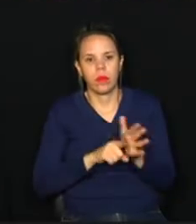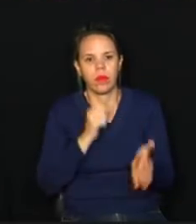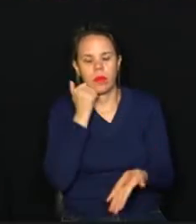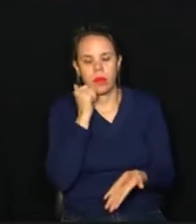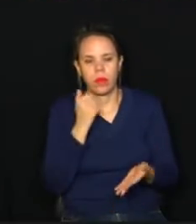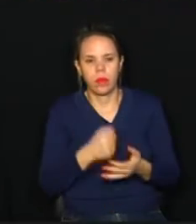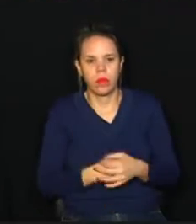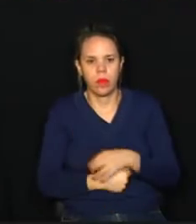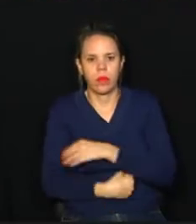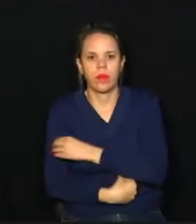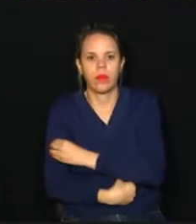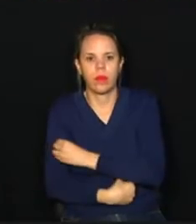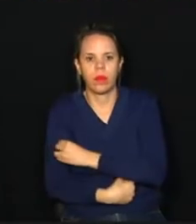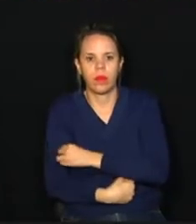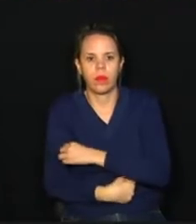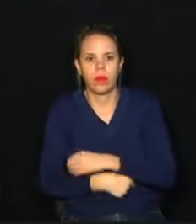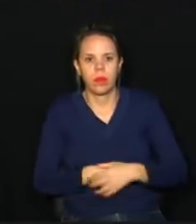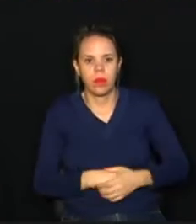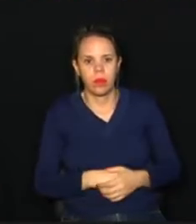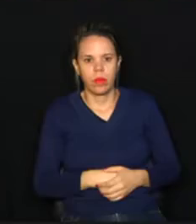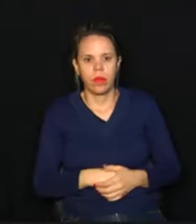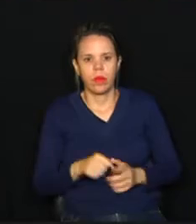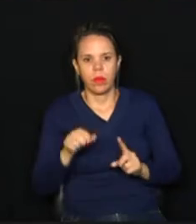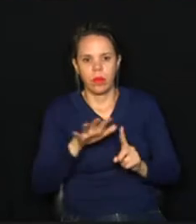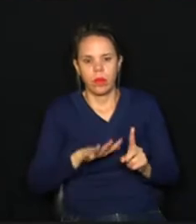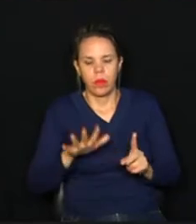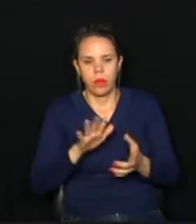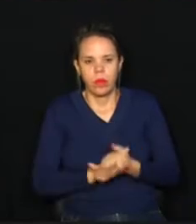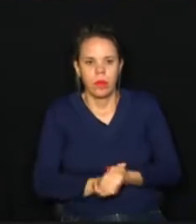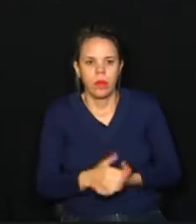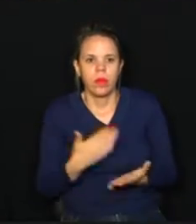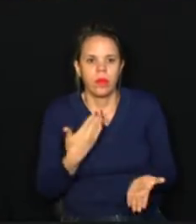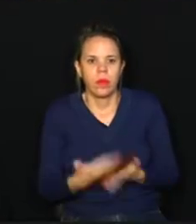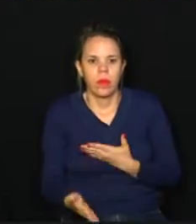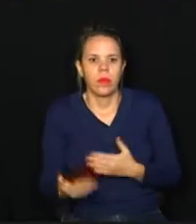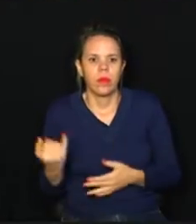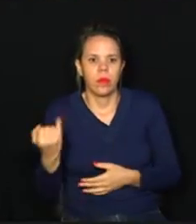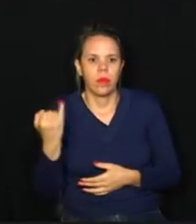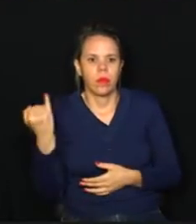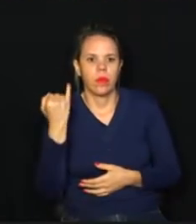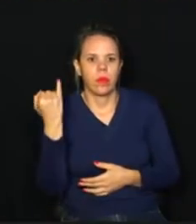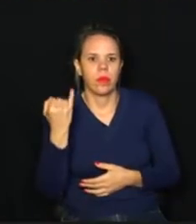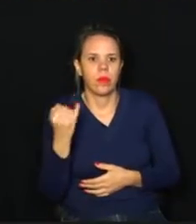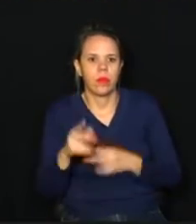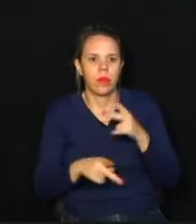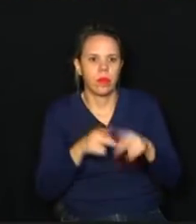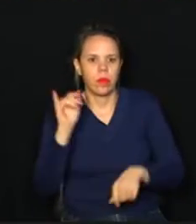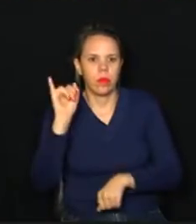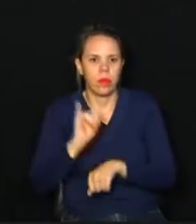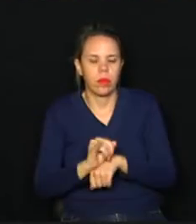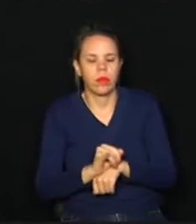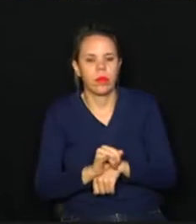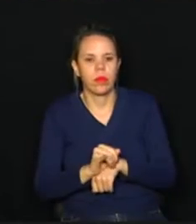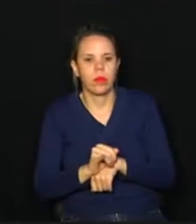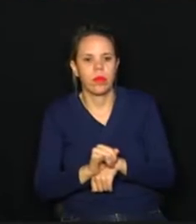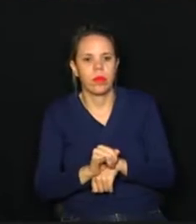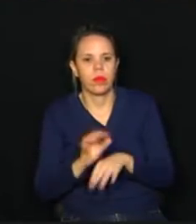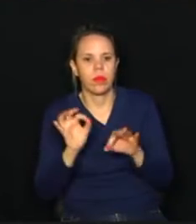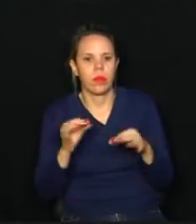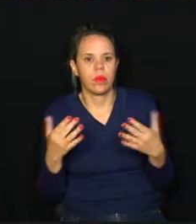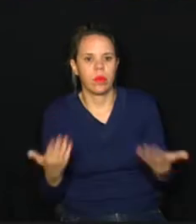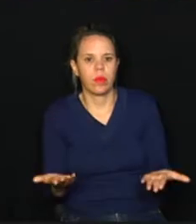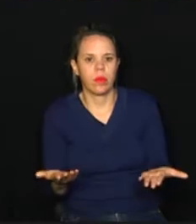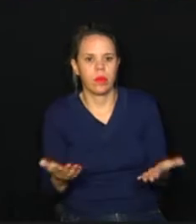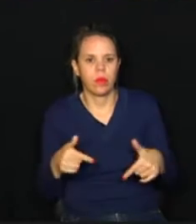científica, além das consequências para a sociedade, perderá relevância na comunidade internacional, justamente